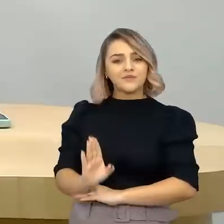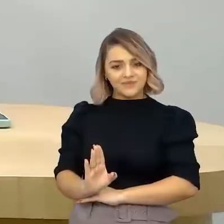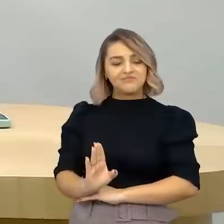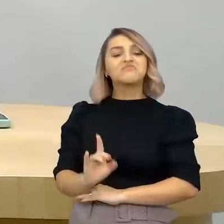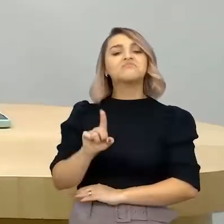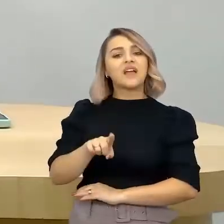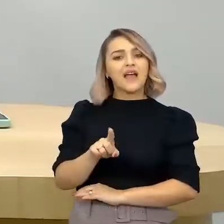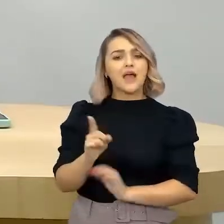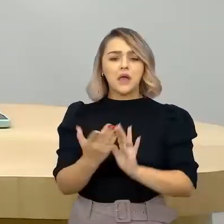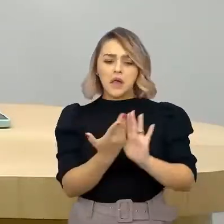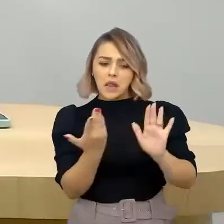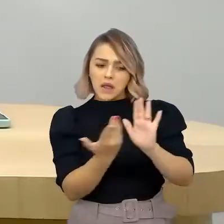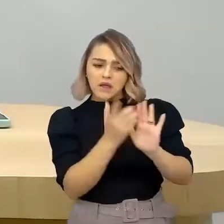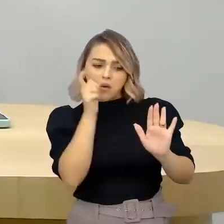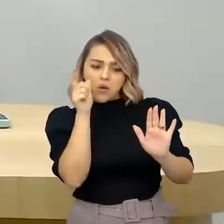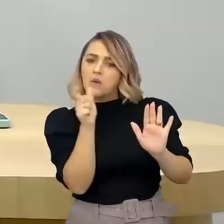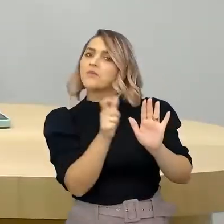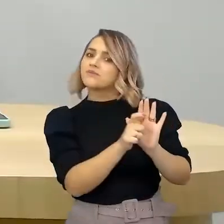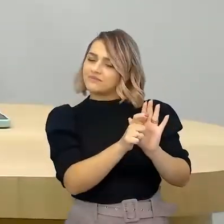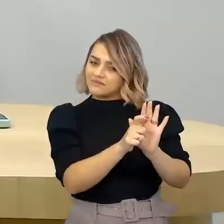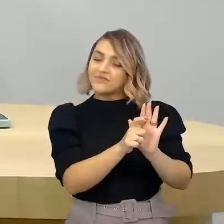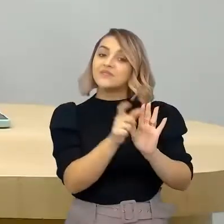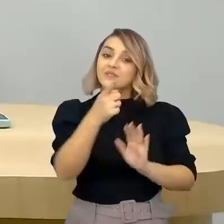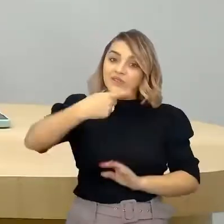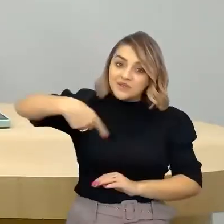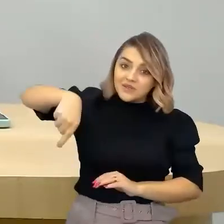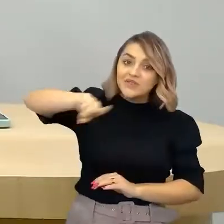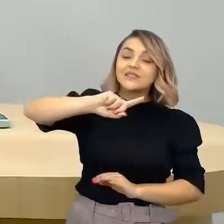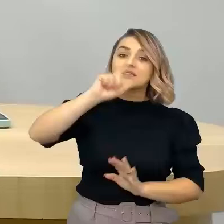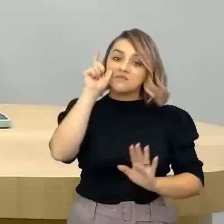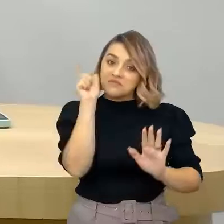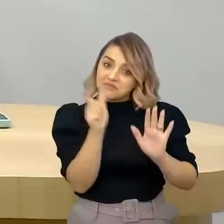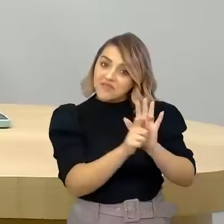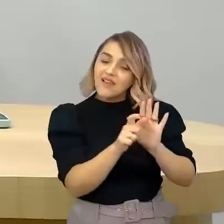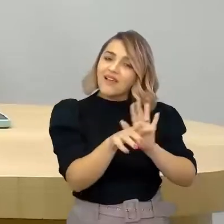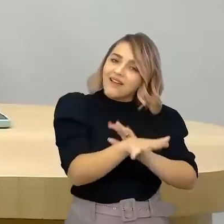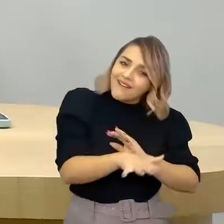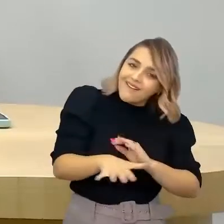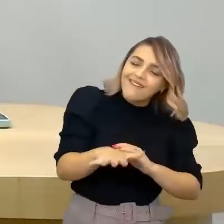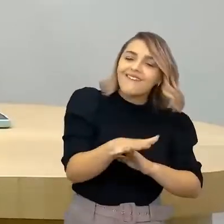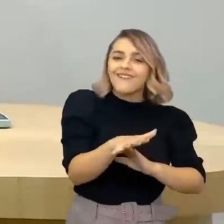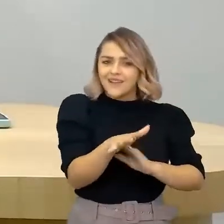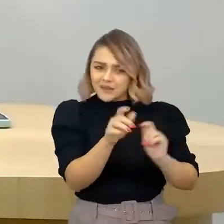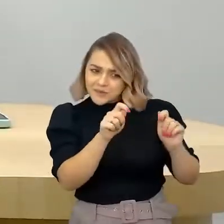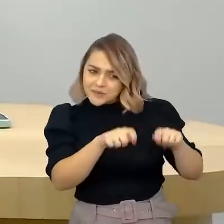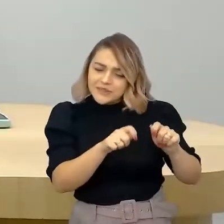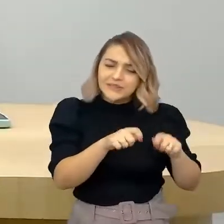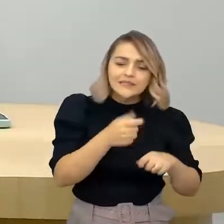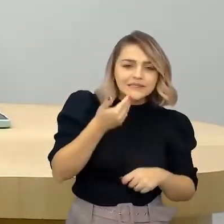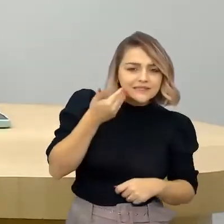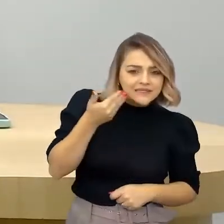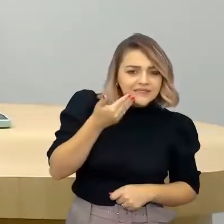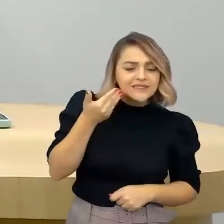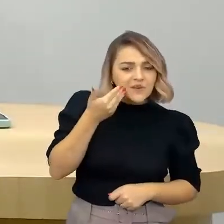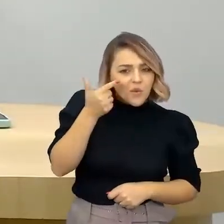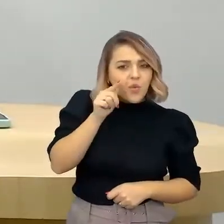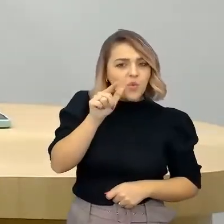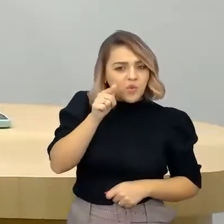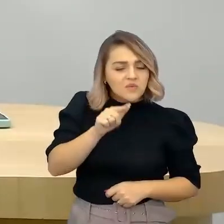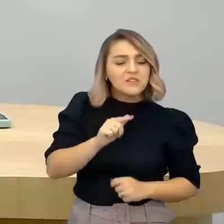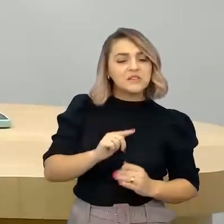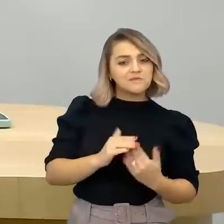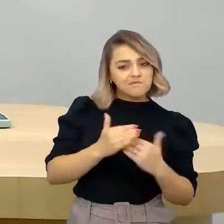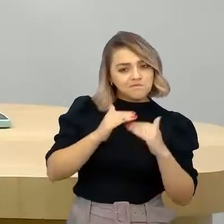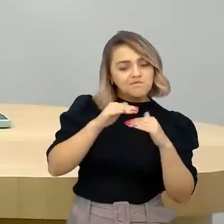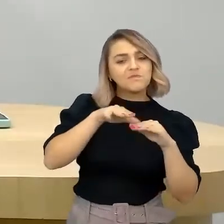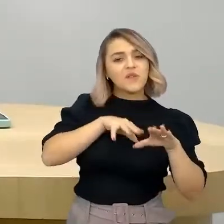livro muito interessante, né, porque para quem tem interesse nessa área, né, e vai desenvolver aí, né, uma formação, né,